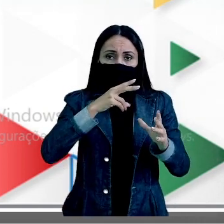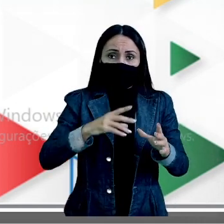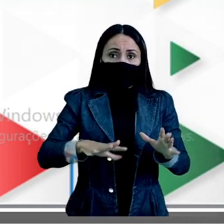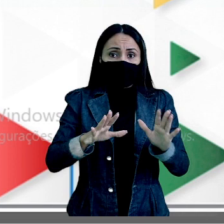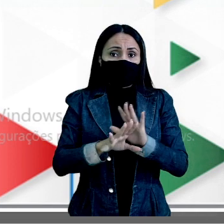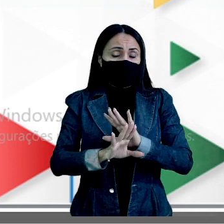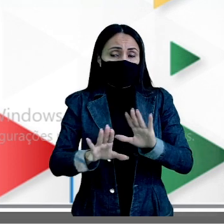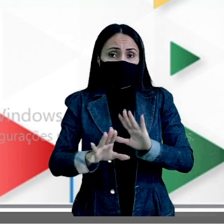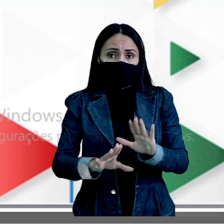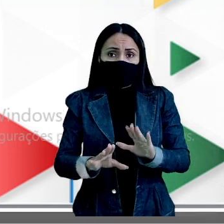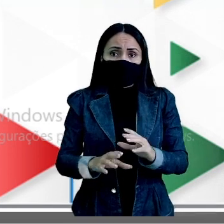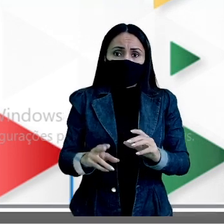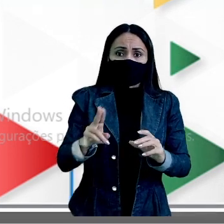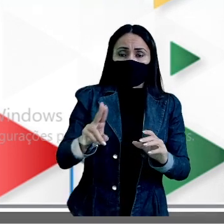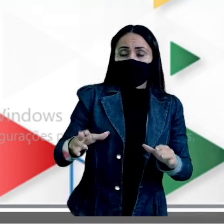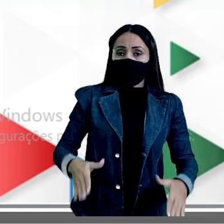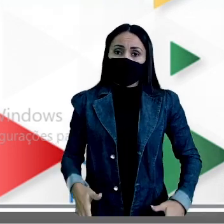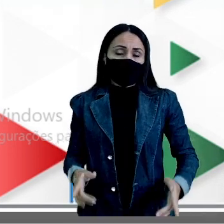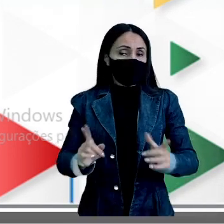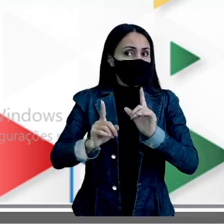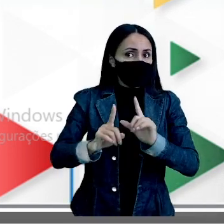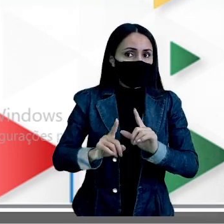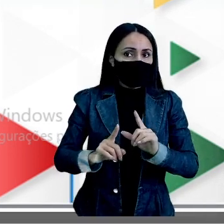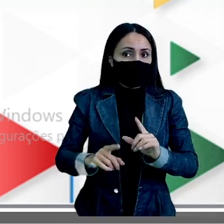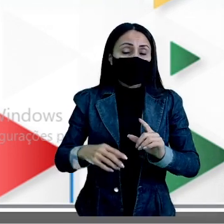chamado somente de boneco, ele é mais do que um boneco, ele é um